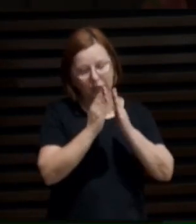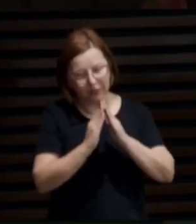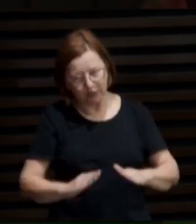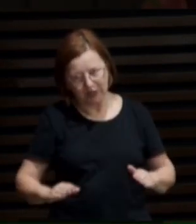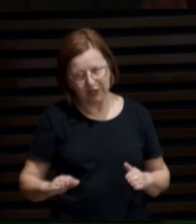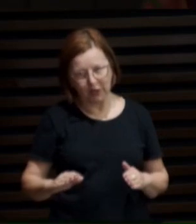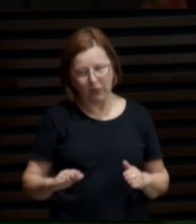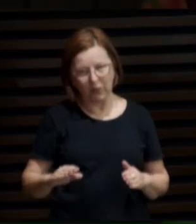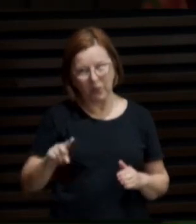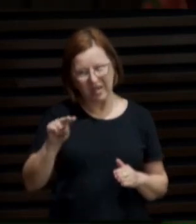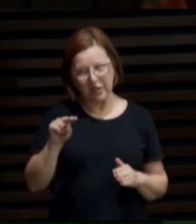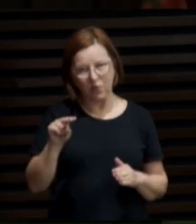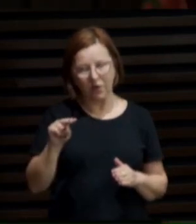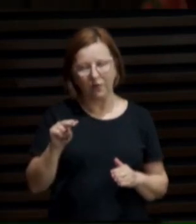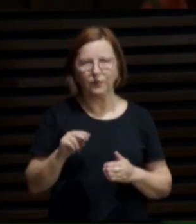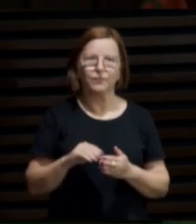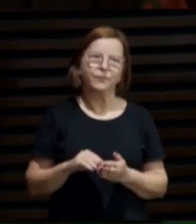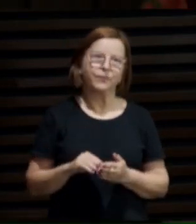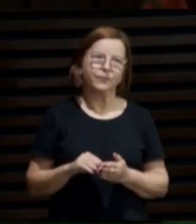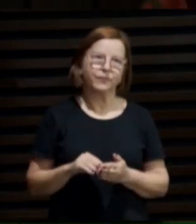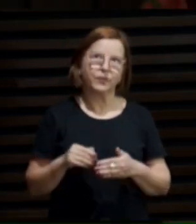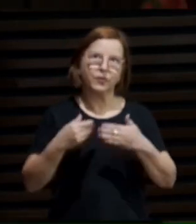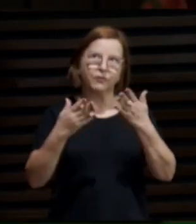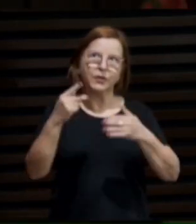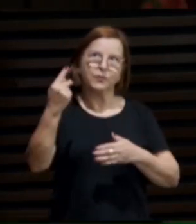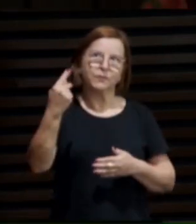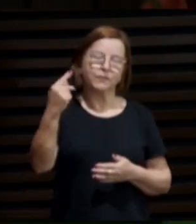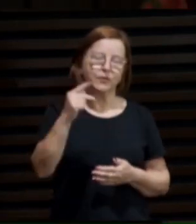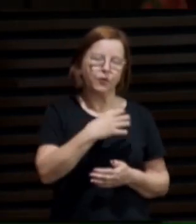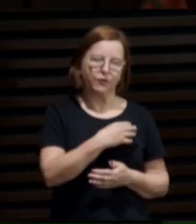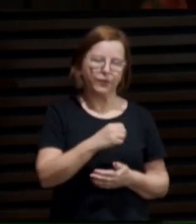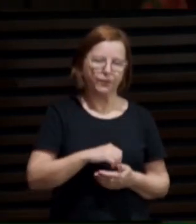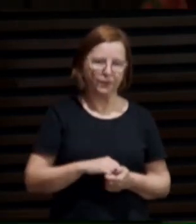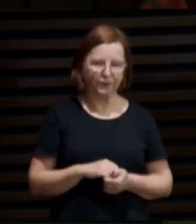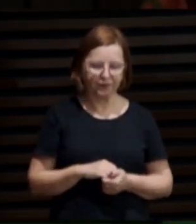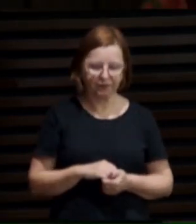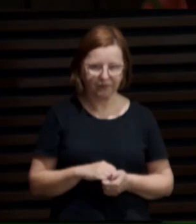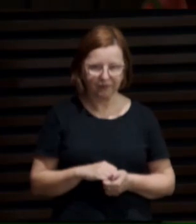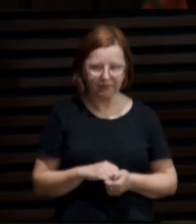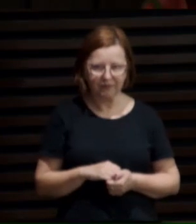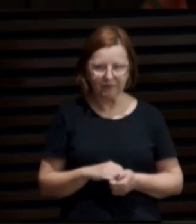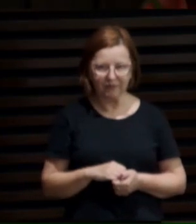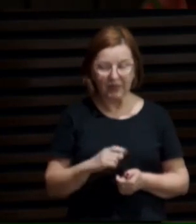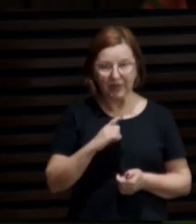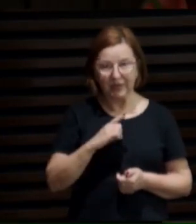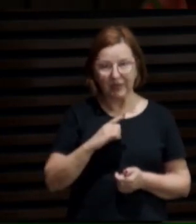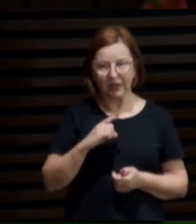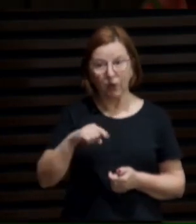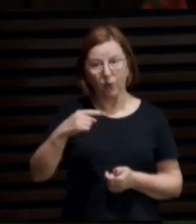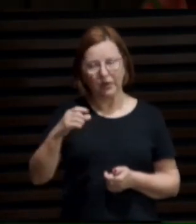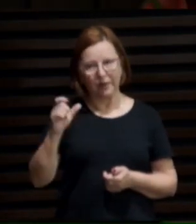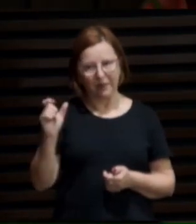ele oferece o seu filho. E é importante nós olharmos que há uma outra palavrinha aqui